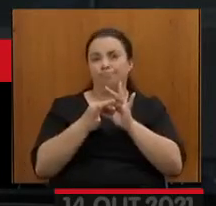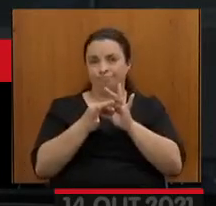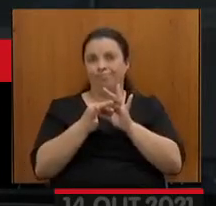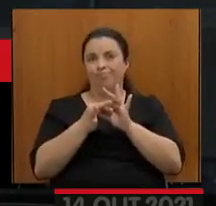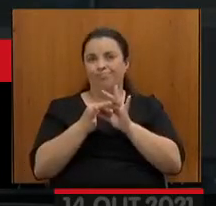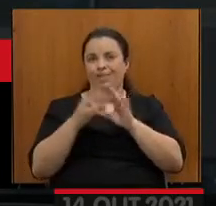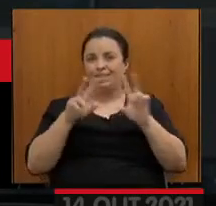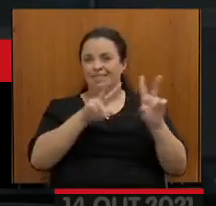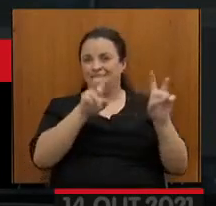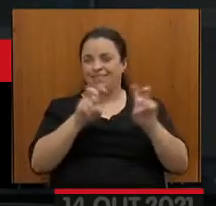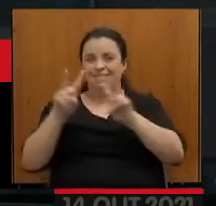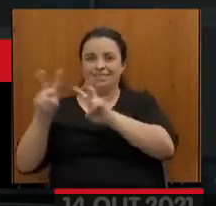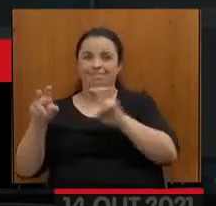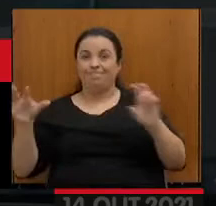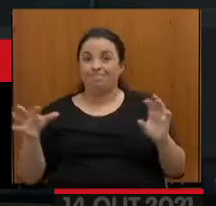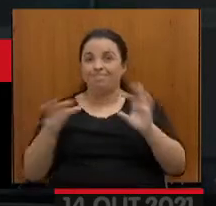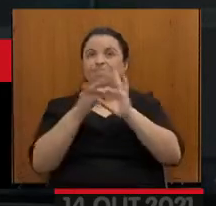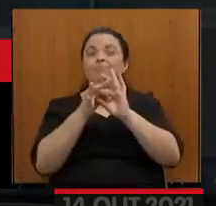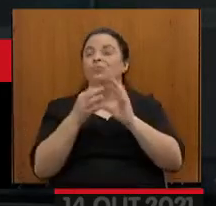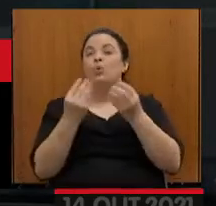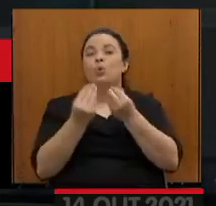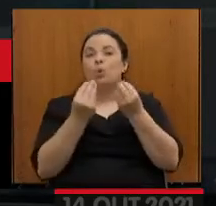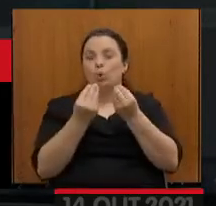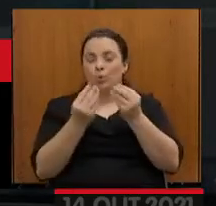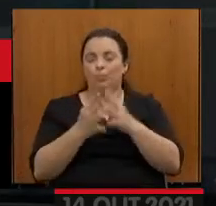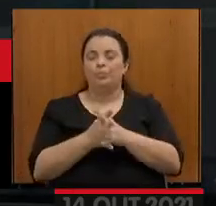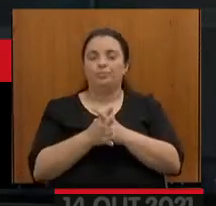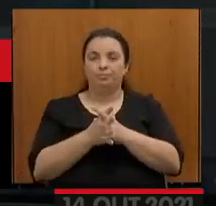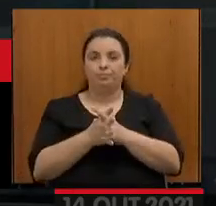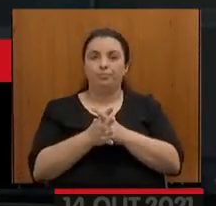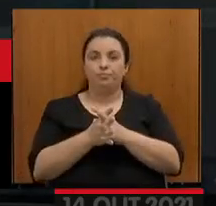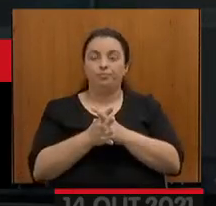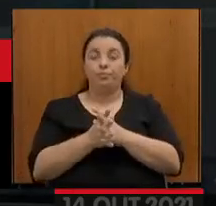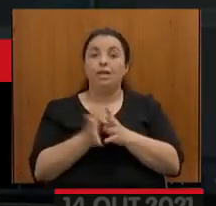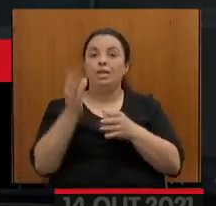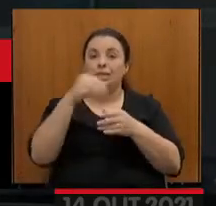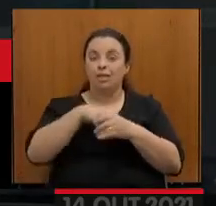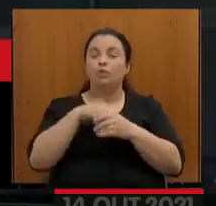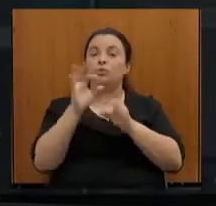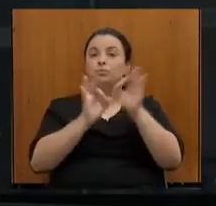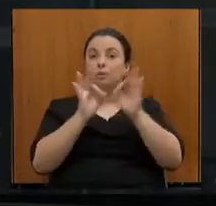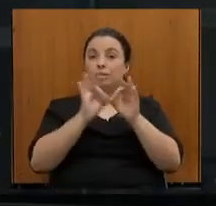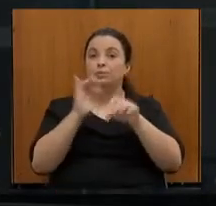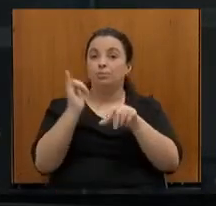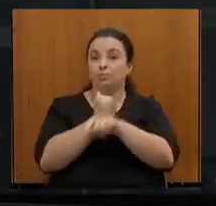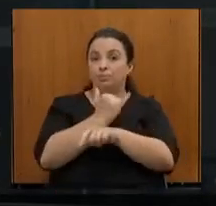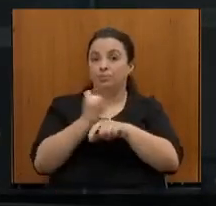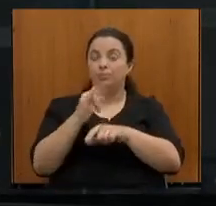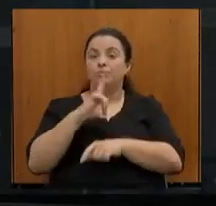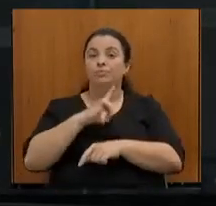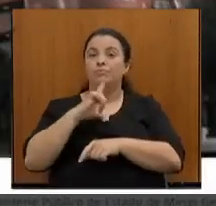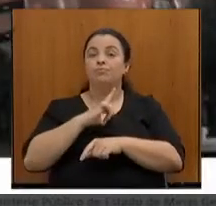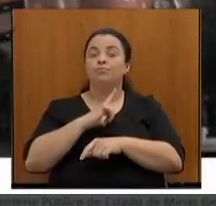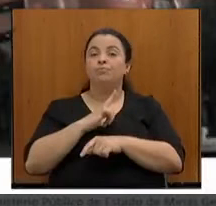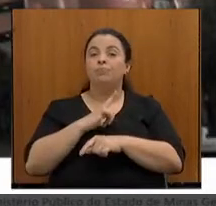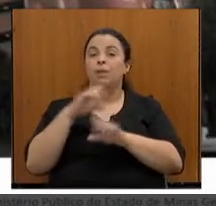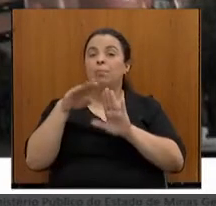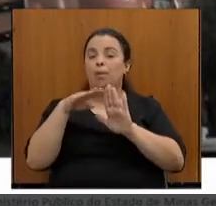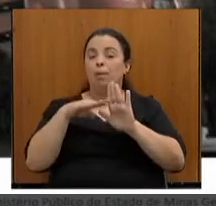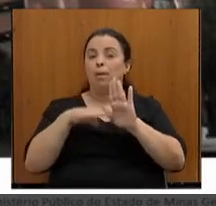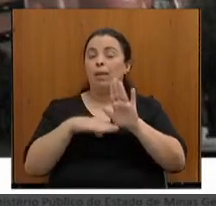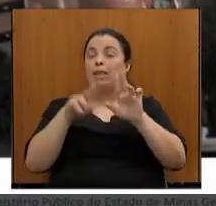desses temas. Né? Dentro do nosso planejamento estratégico, nós temos aí alguns temas que são